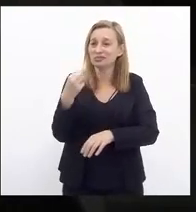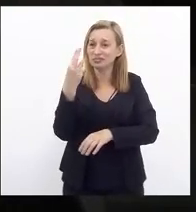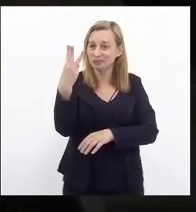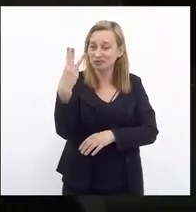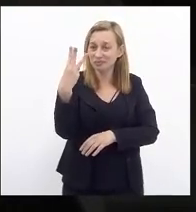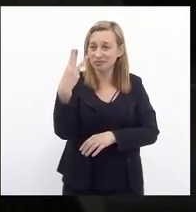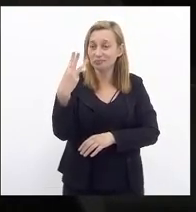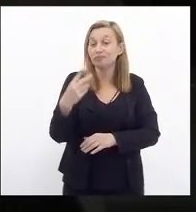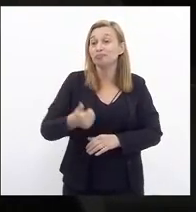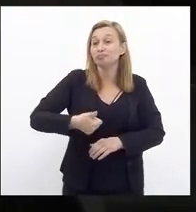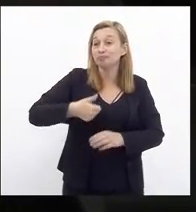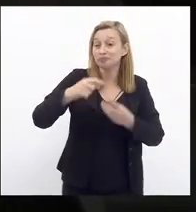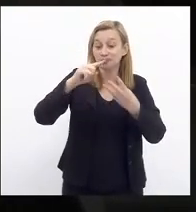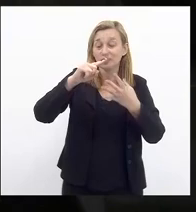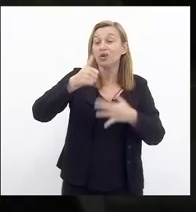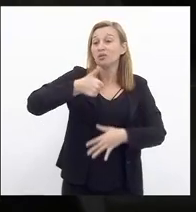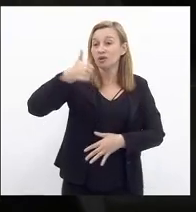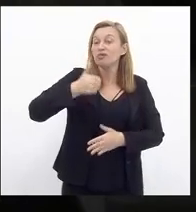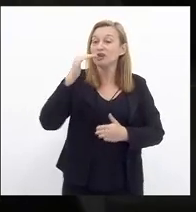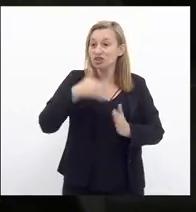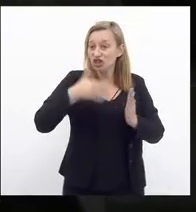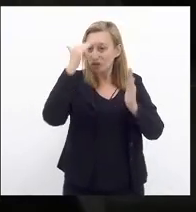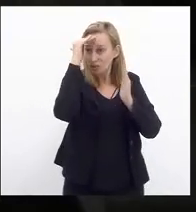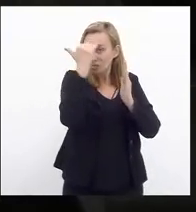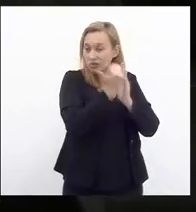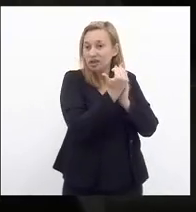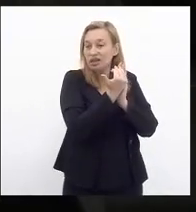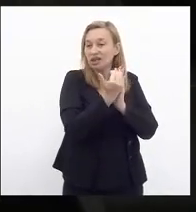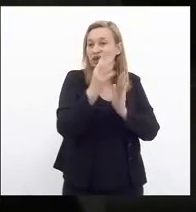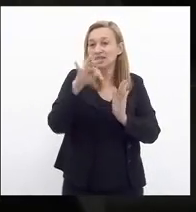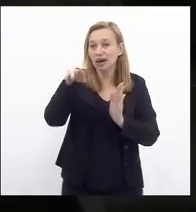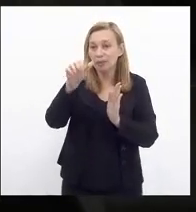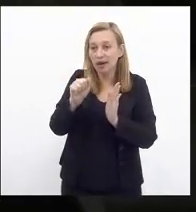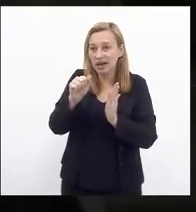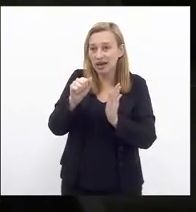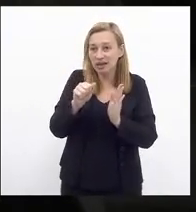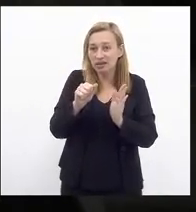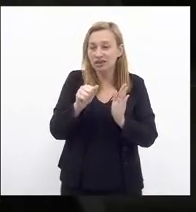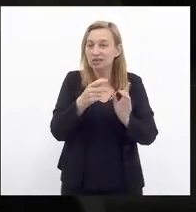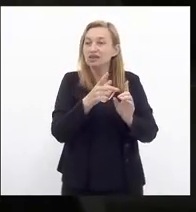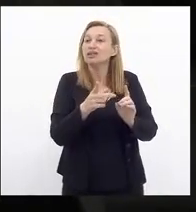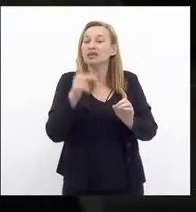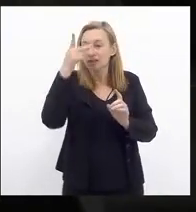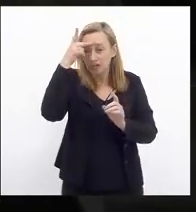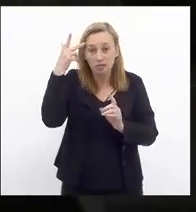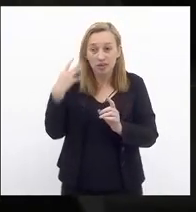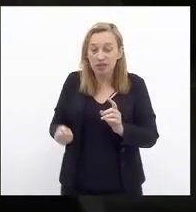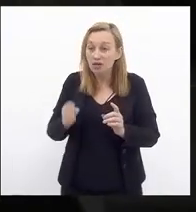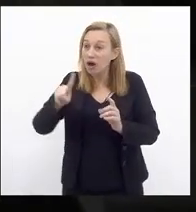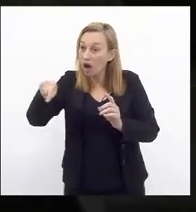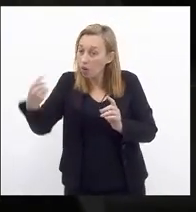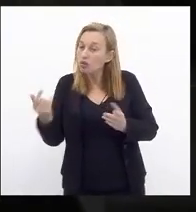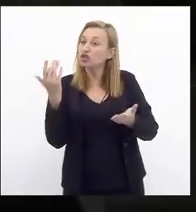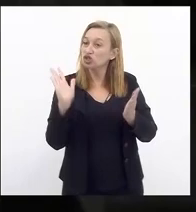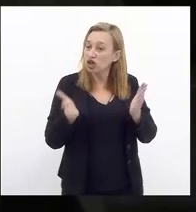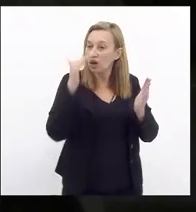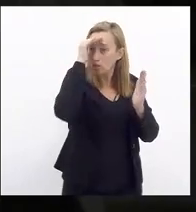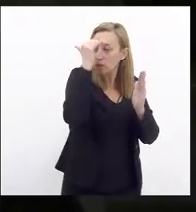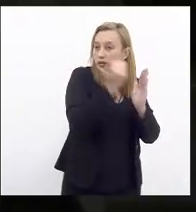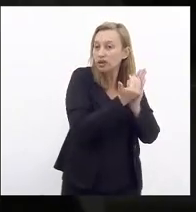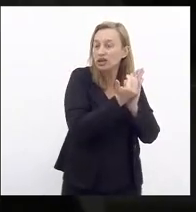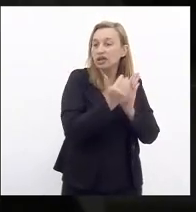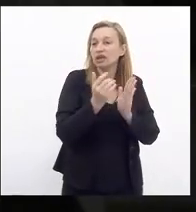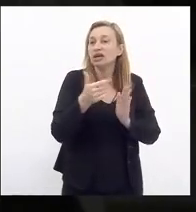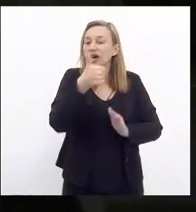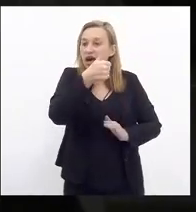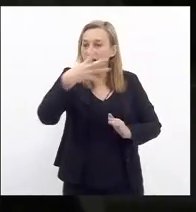hora uma já está cumprida que a tabela de periodicidade das pensões outra já está cumprida que